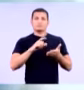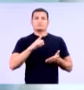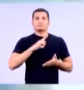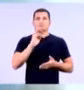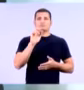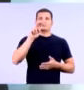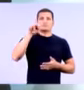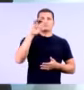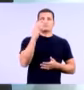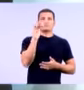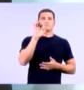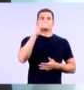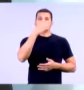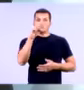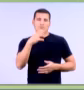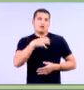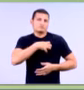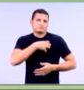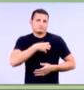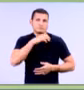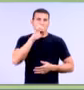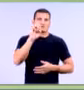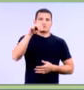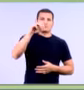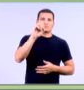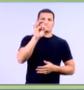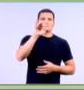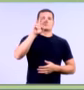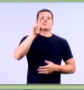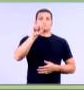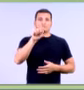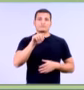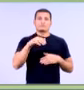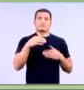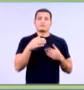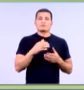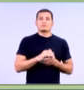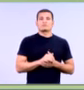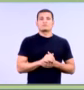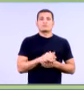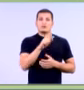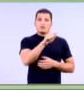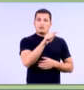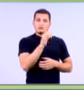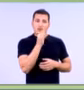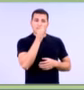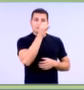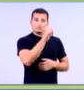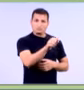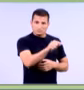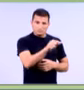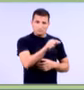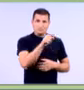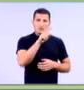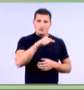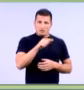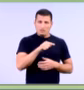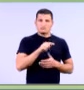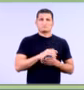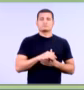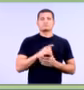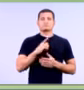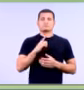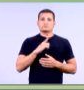emotiva. Quando o receptor é o centro deste ato comunicativo, nós temos a